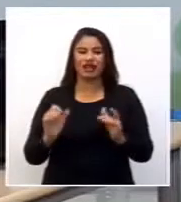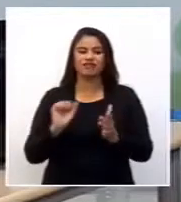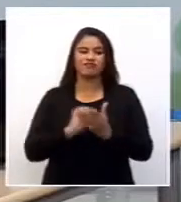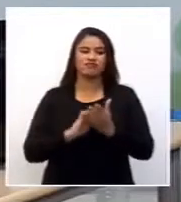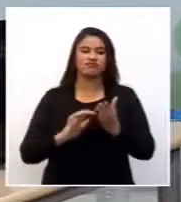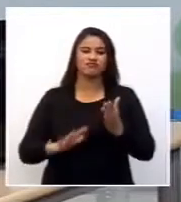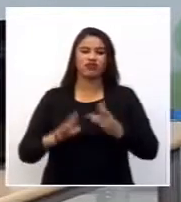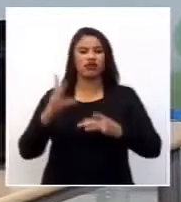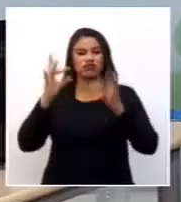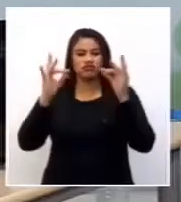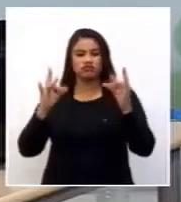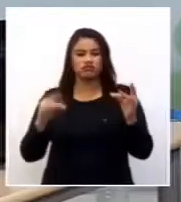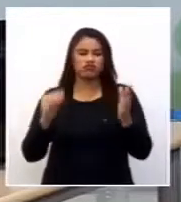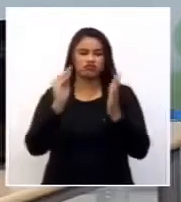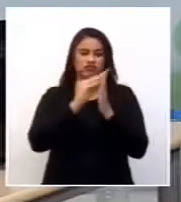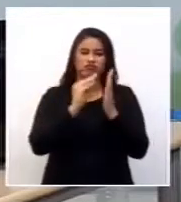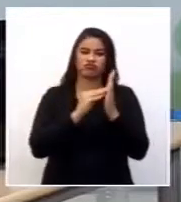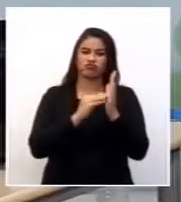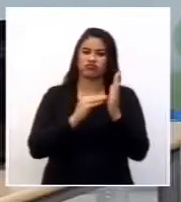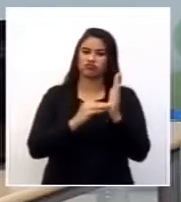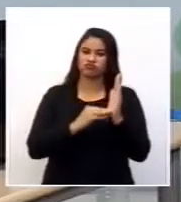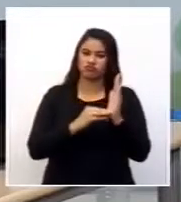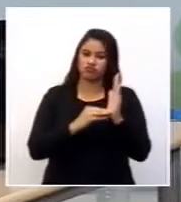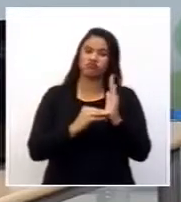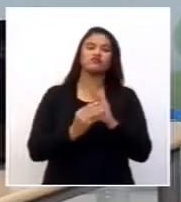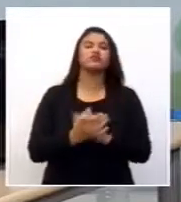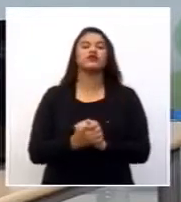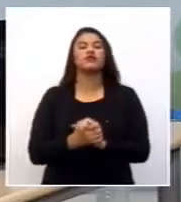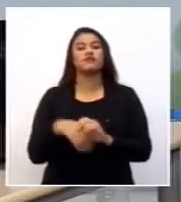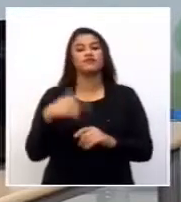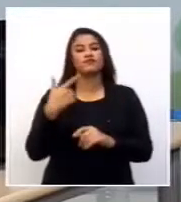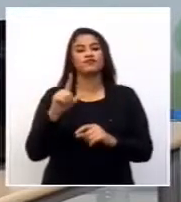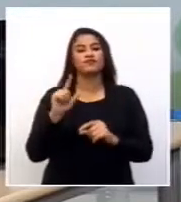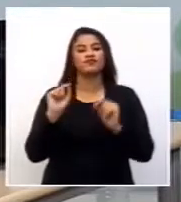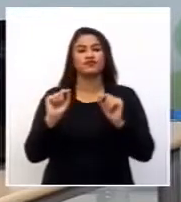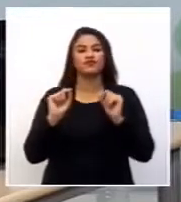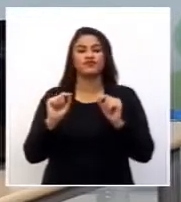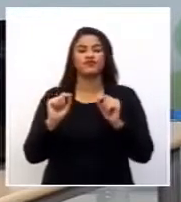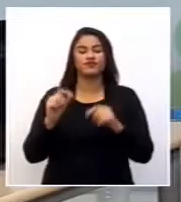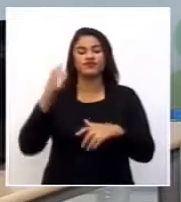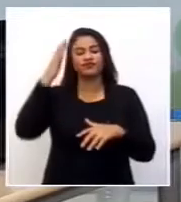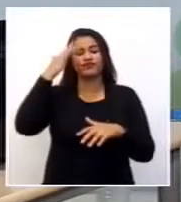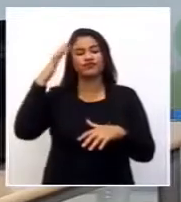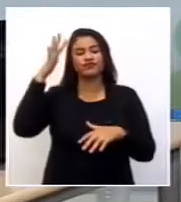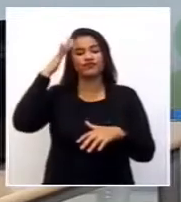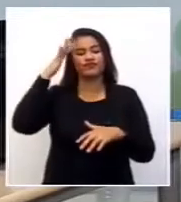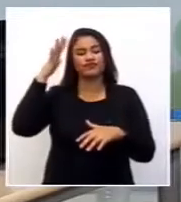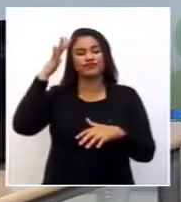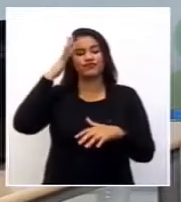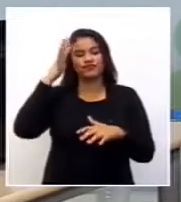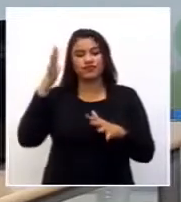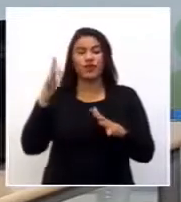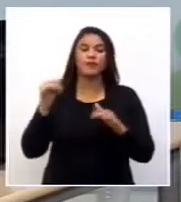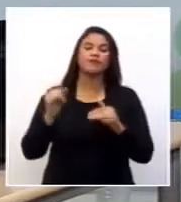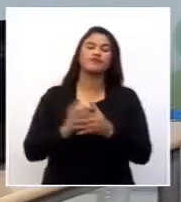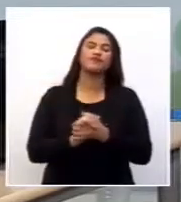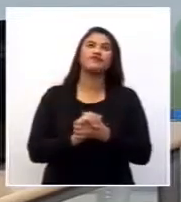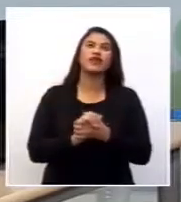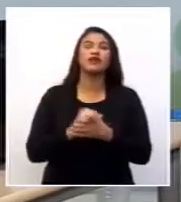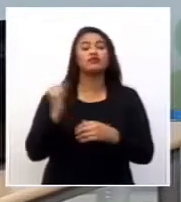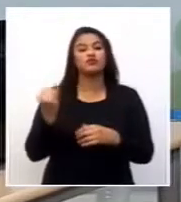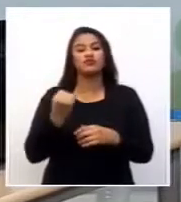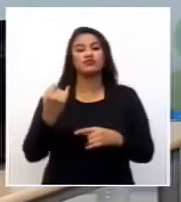importante isso, tá recolocando esses registros, tá? Outro detalhe são as reflexões. Isso é muito importante para que os